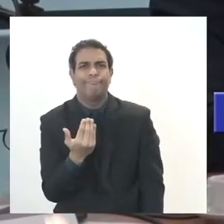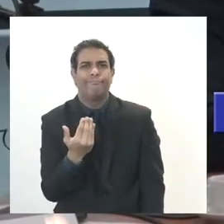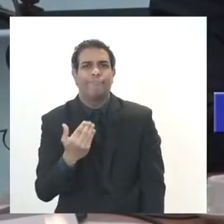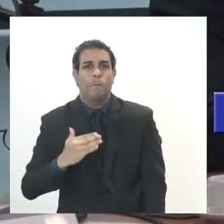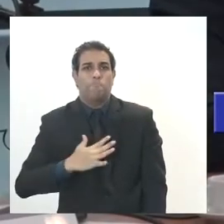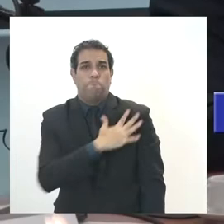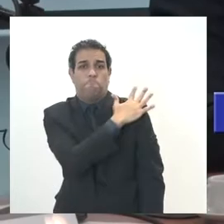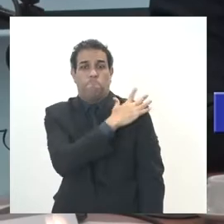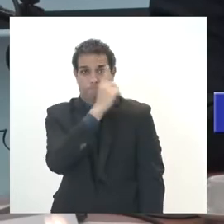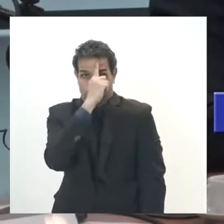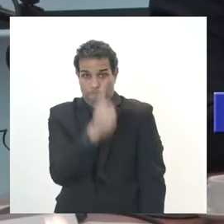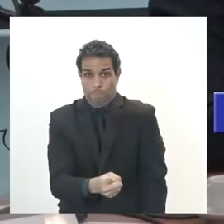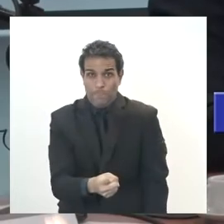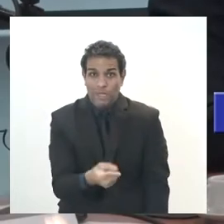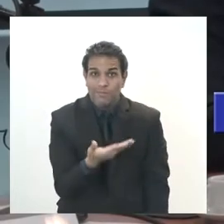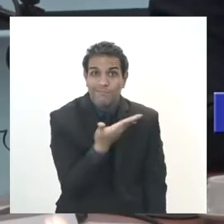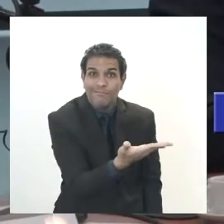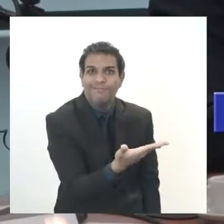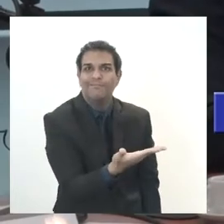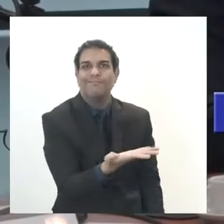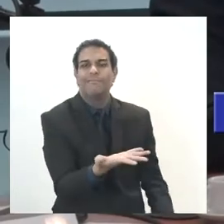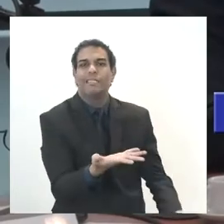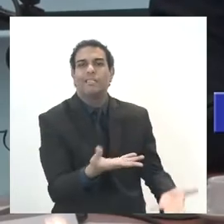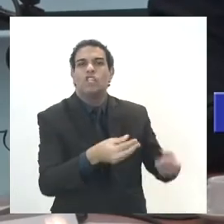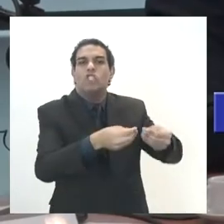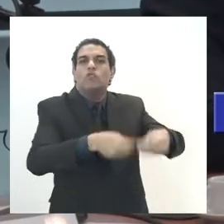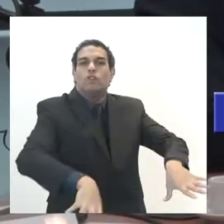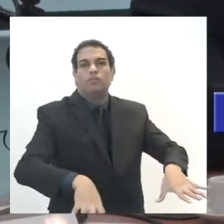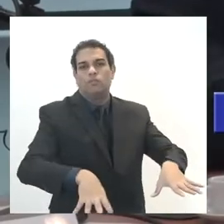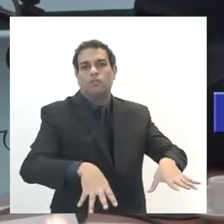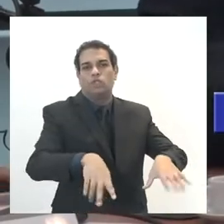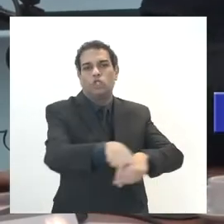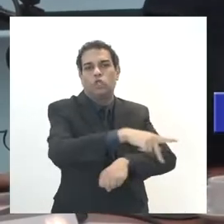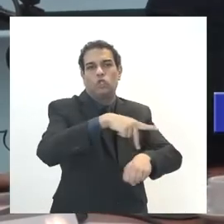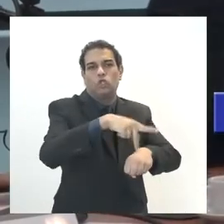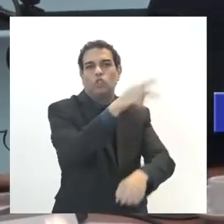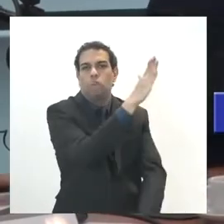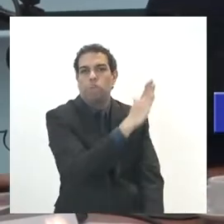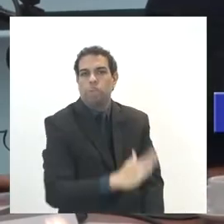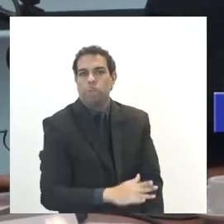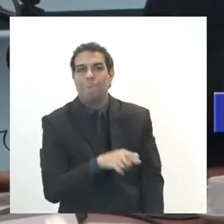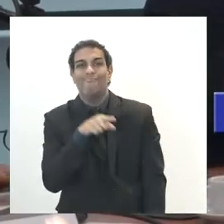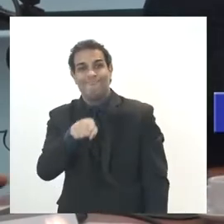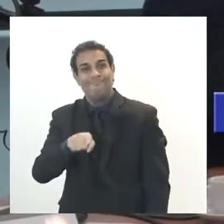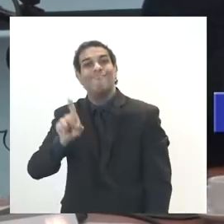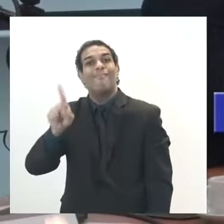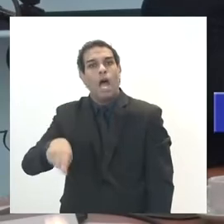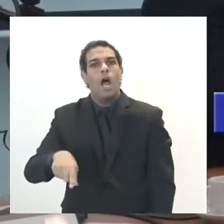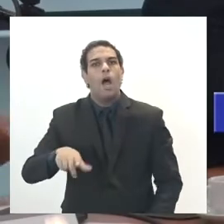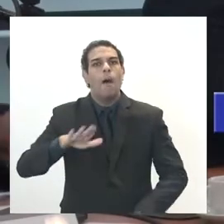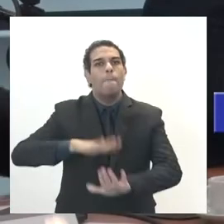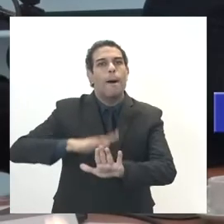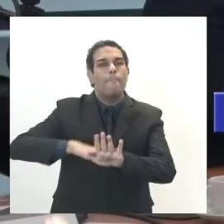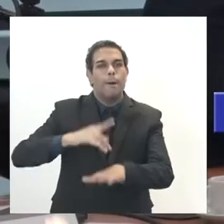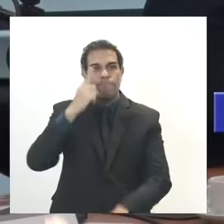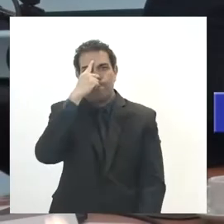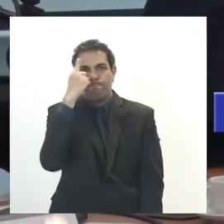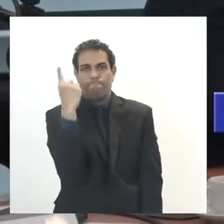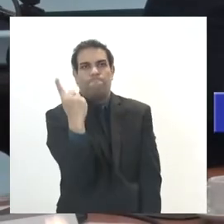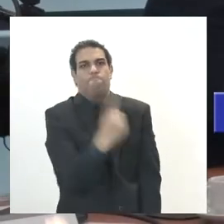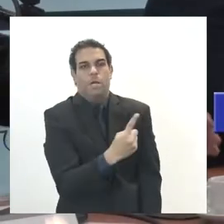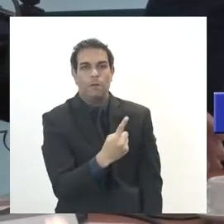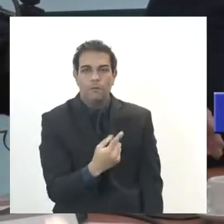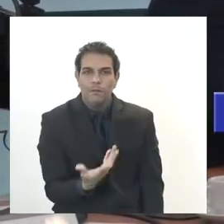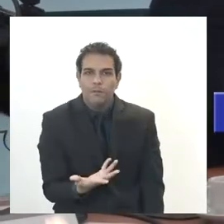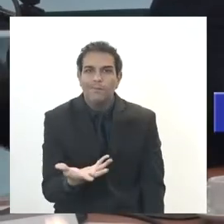peita esse processo de desmonte do estado brasileiro como esse porque é um projeto autoritário é um